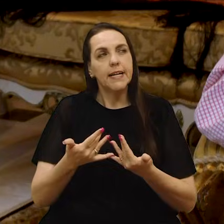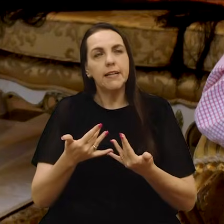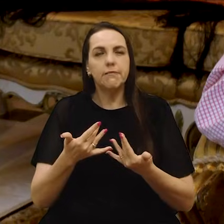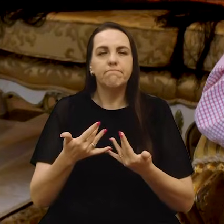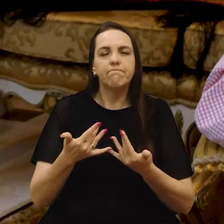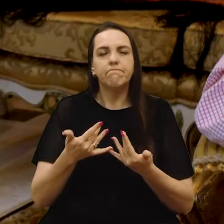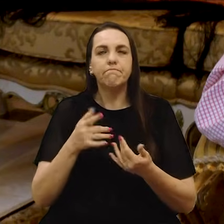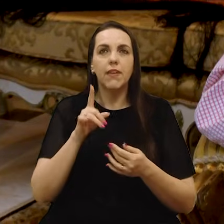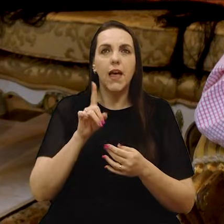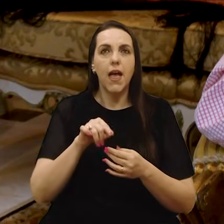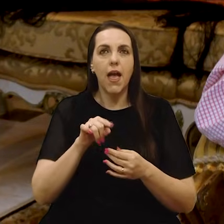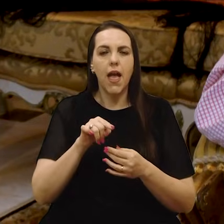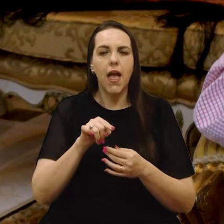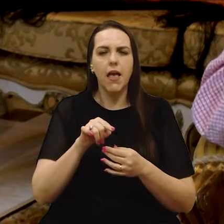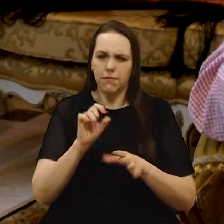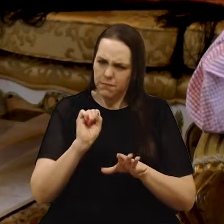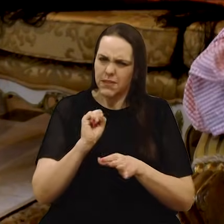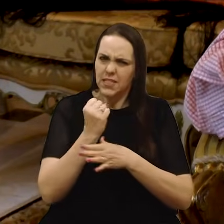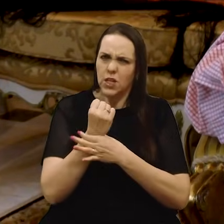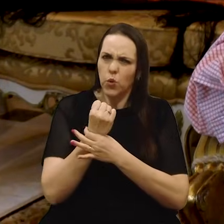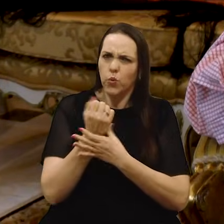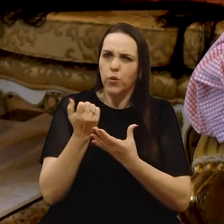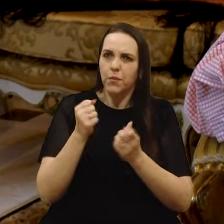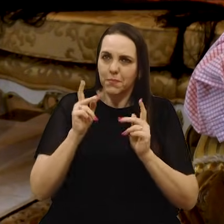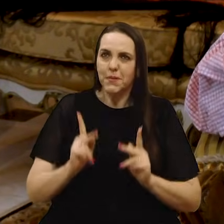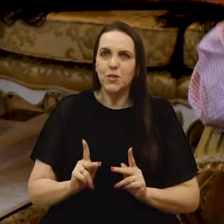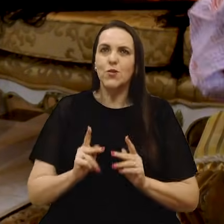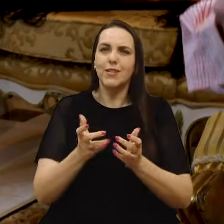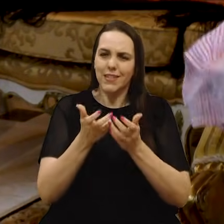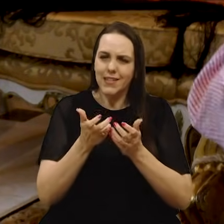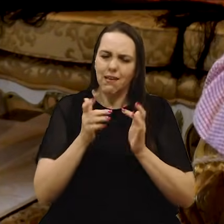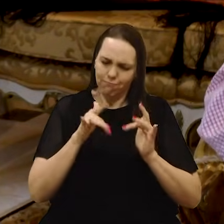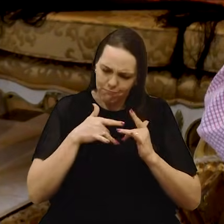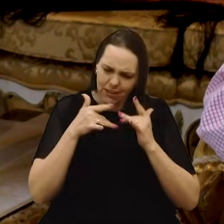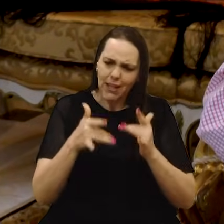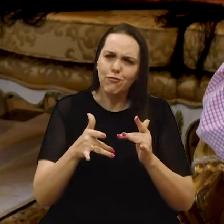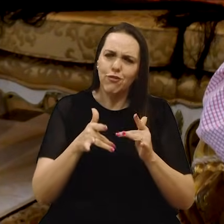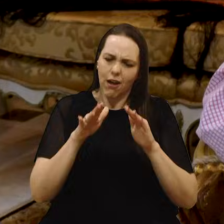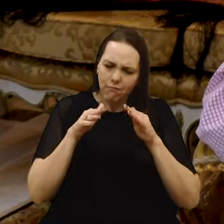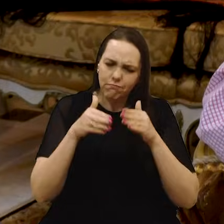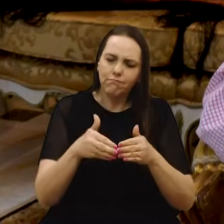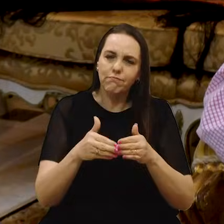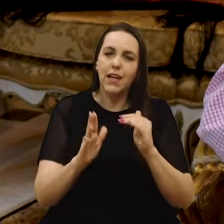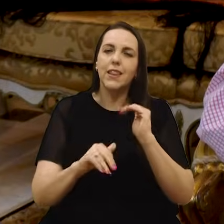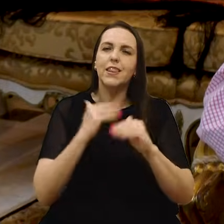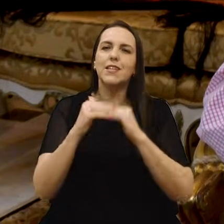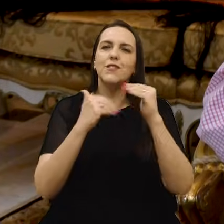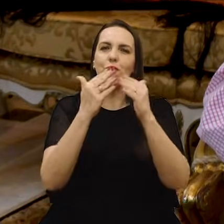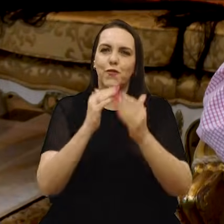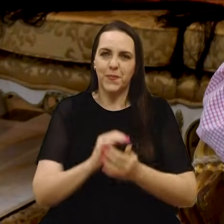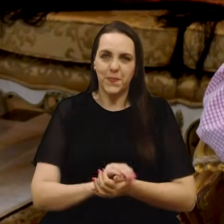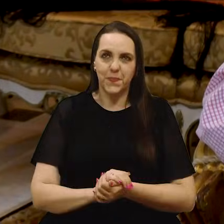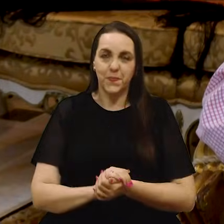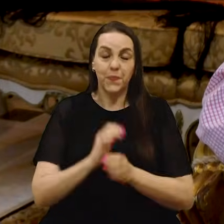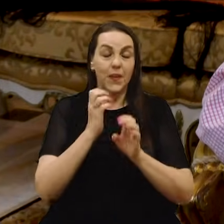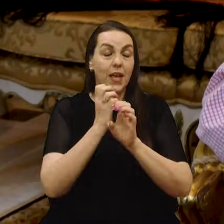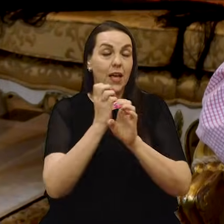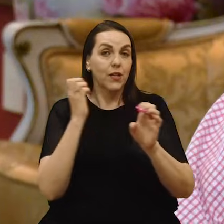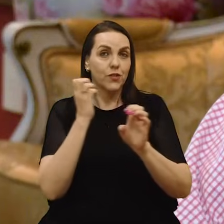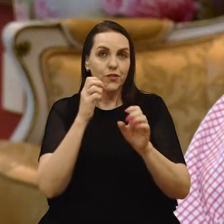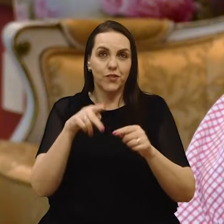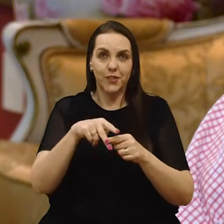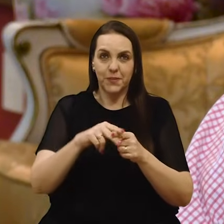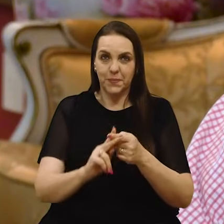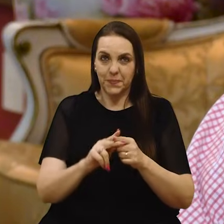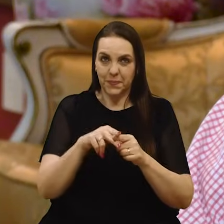uma espécie de um porto seguro para quem quiser se dedicar e se desenvolver a isso.